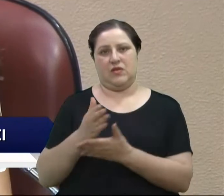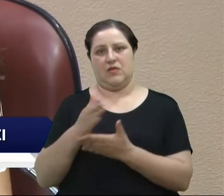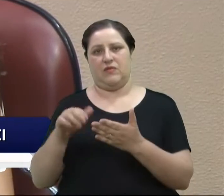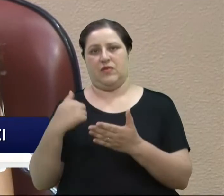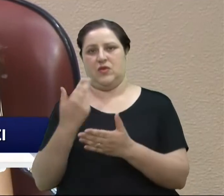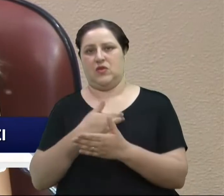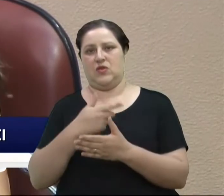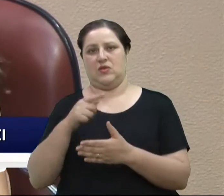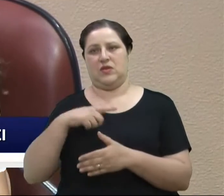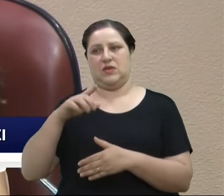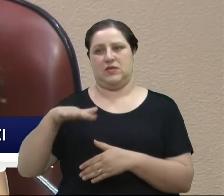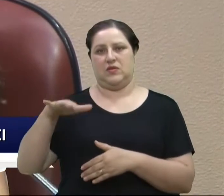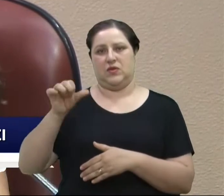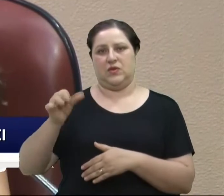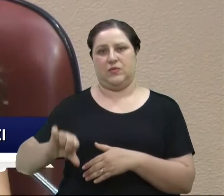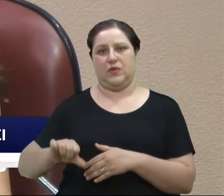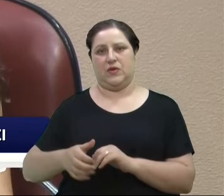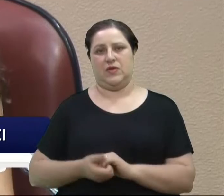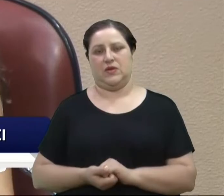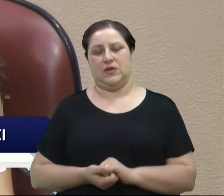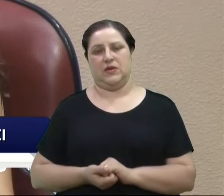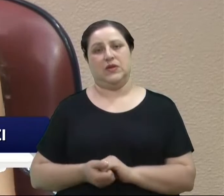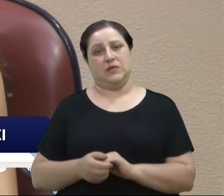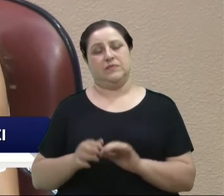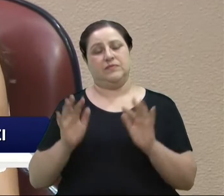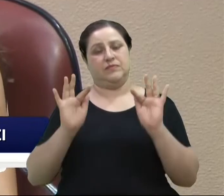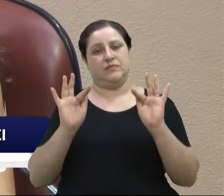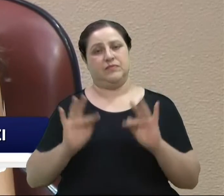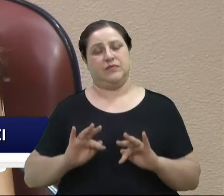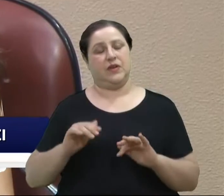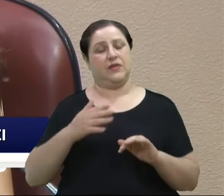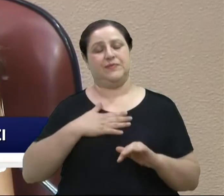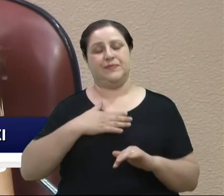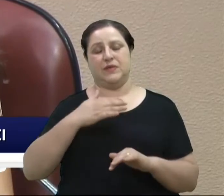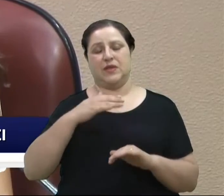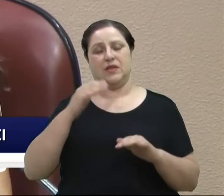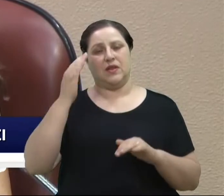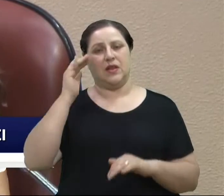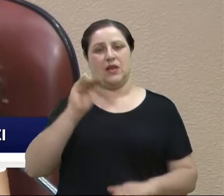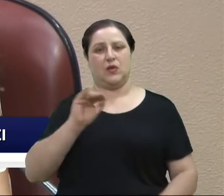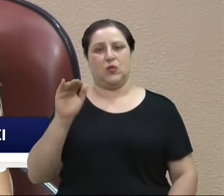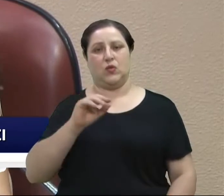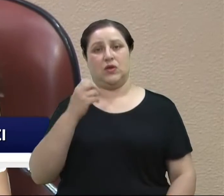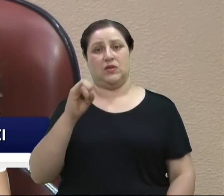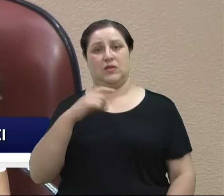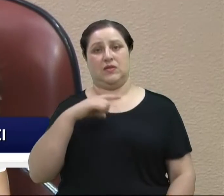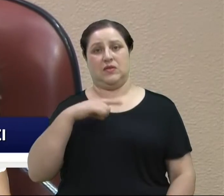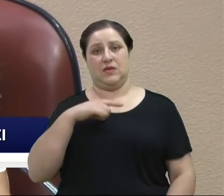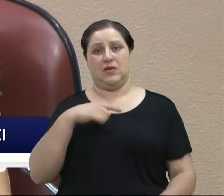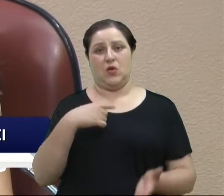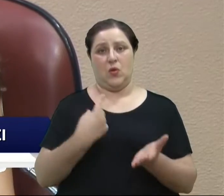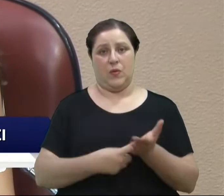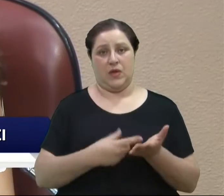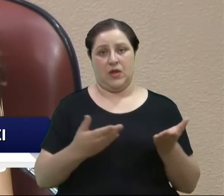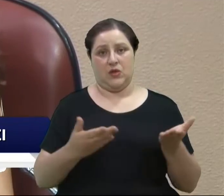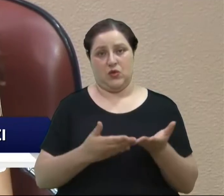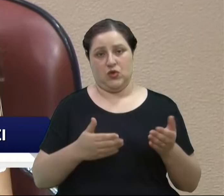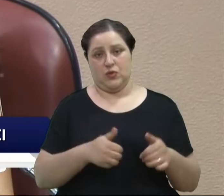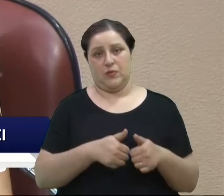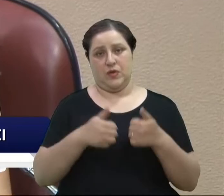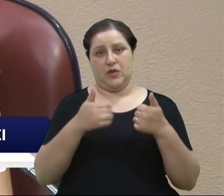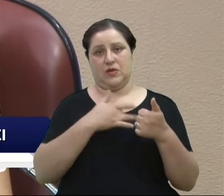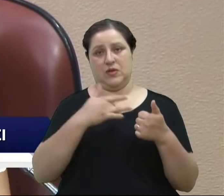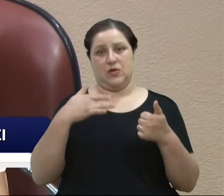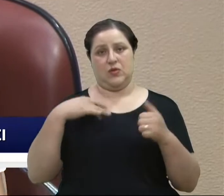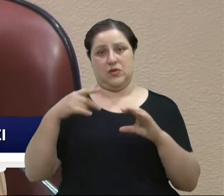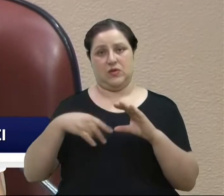estivéssemos numa situação ainda pior. Então, fico muito tranquila de saber que o que for encaminhado e que pode melhorar a saúde, essa casa sempre